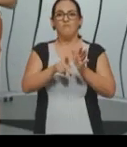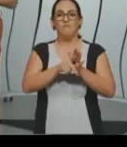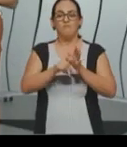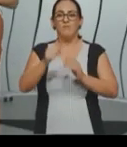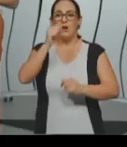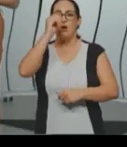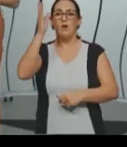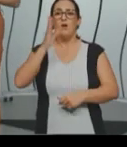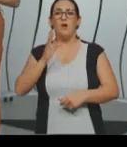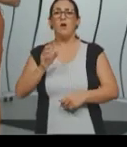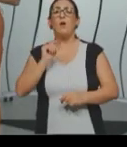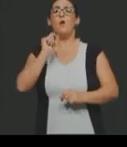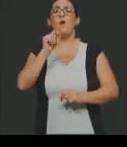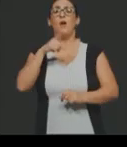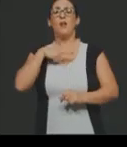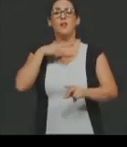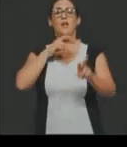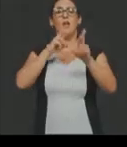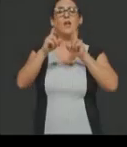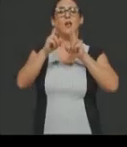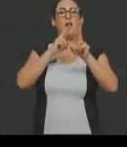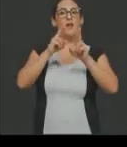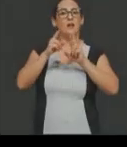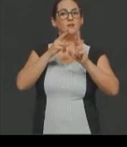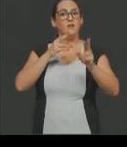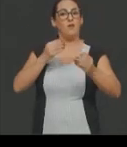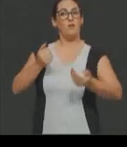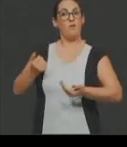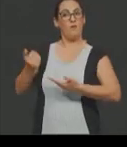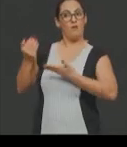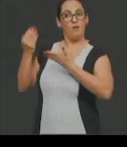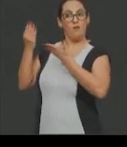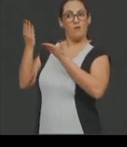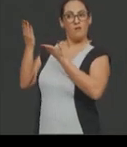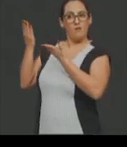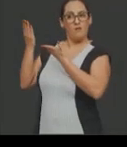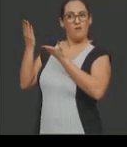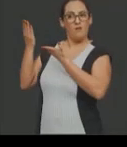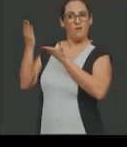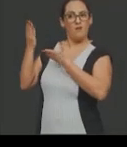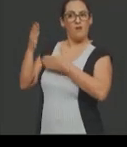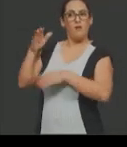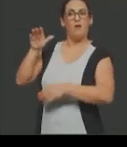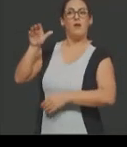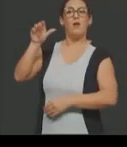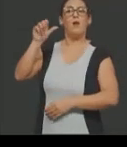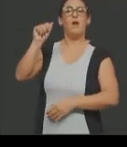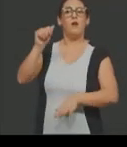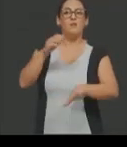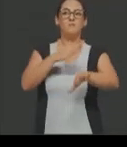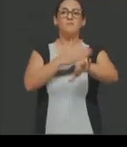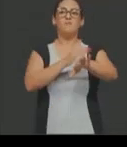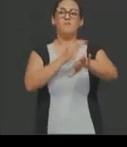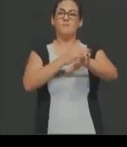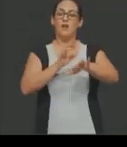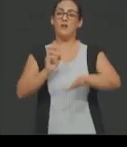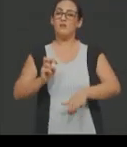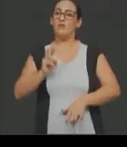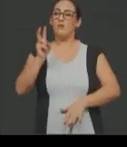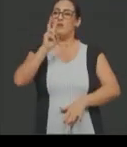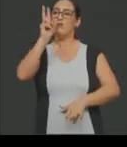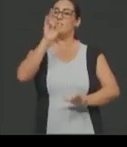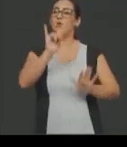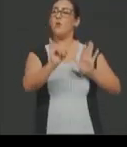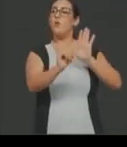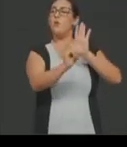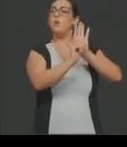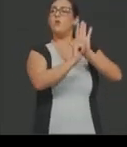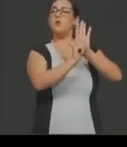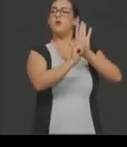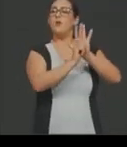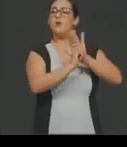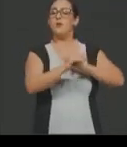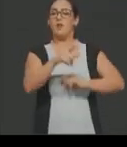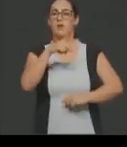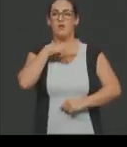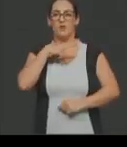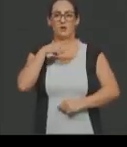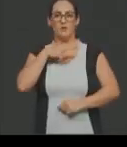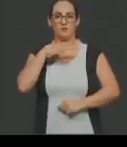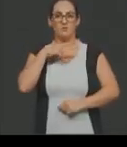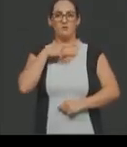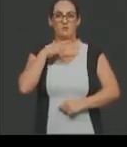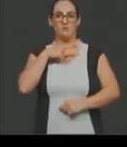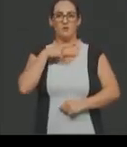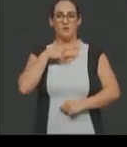gente? Então, vamos ver lá as práticas, né, de valorização identitária, como nós falamos. É importante essa questão para arrematar, já que